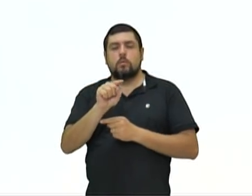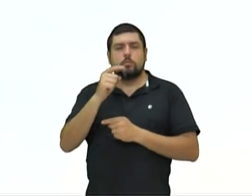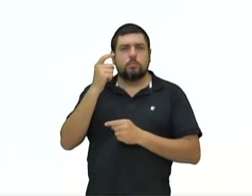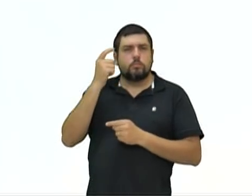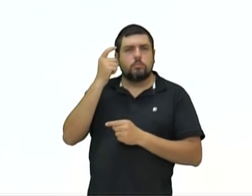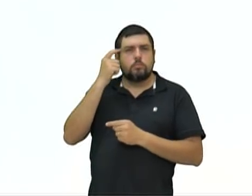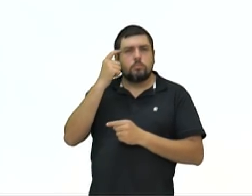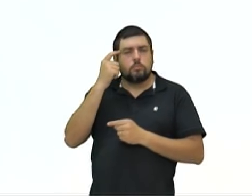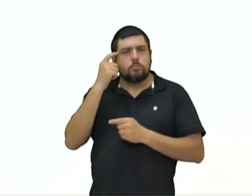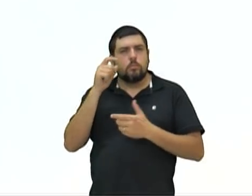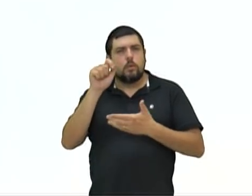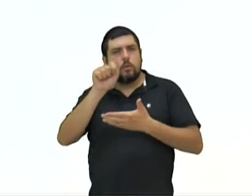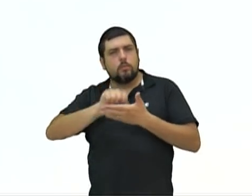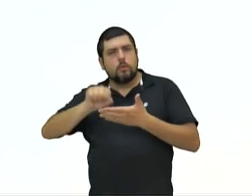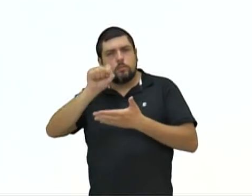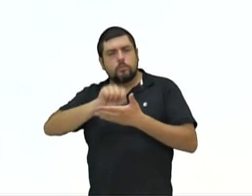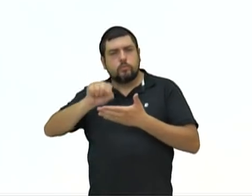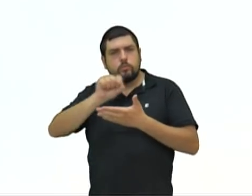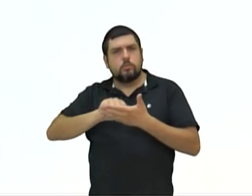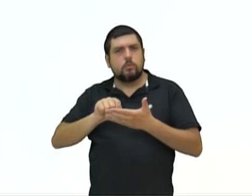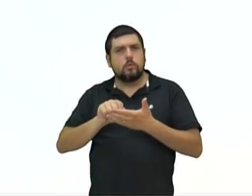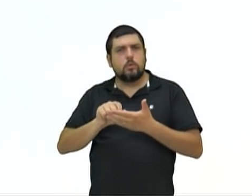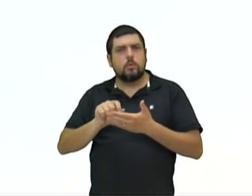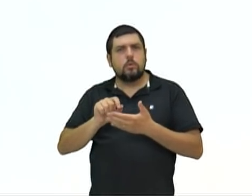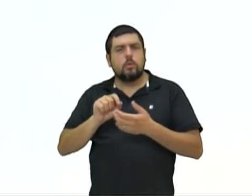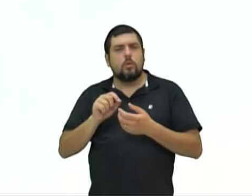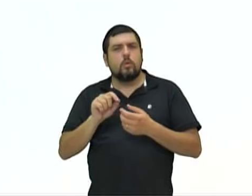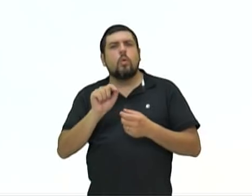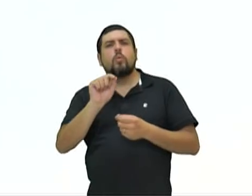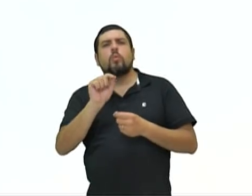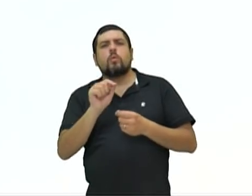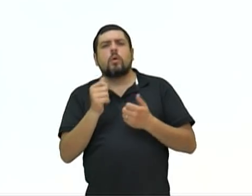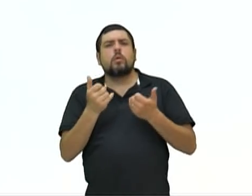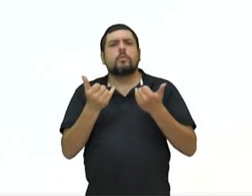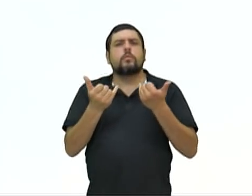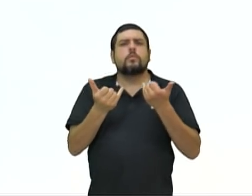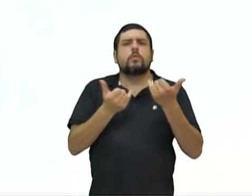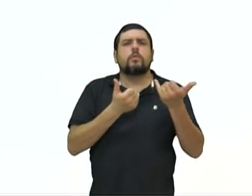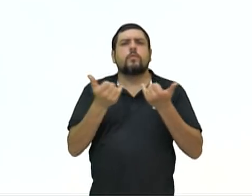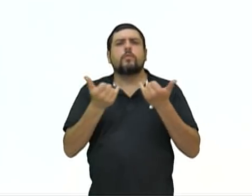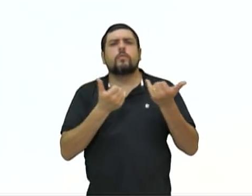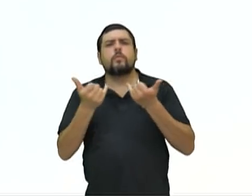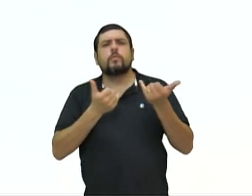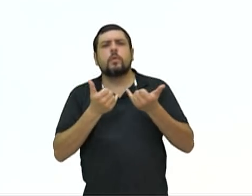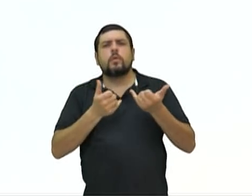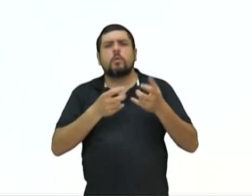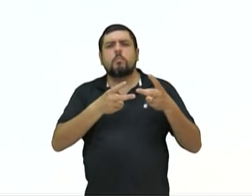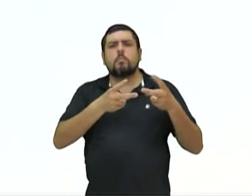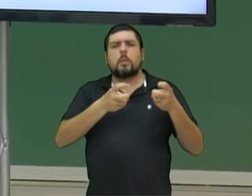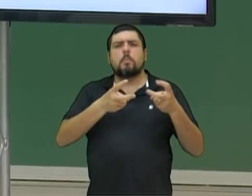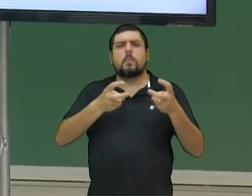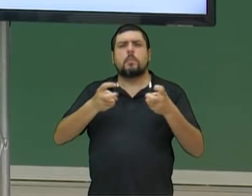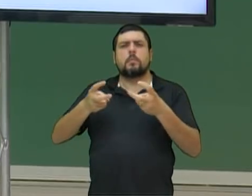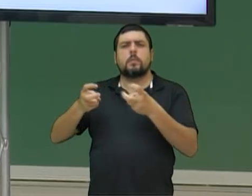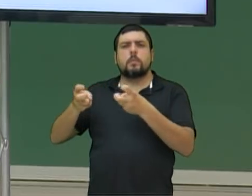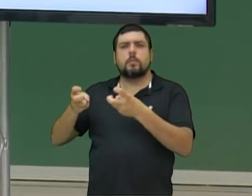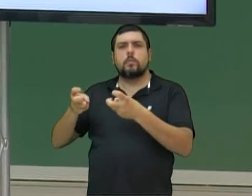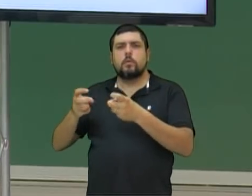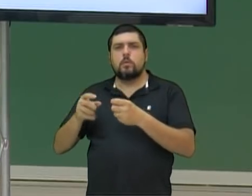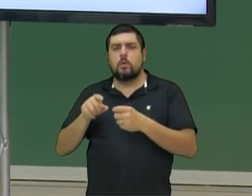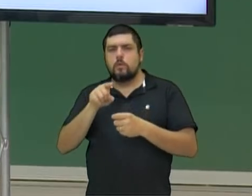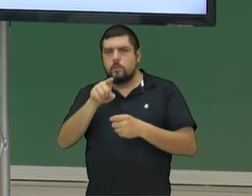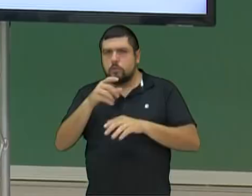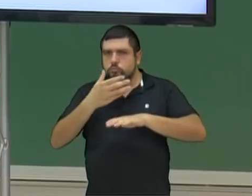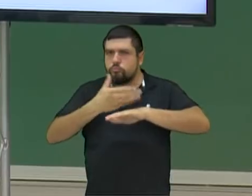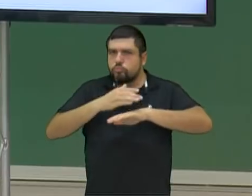aí, anotem o que vocês podem tirar, extrair desses dados. Façam esse exercício de interpretar